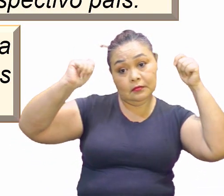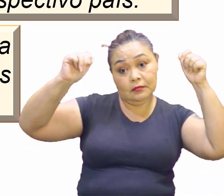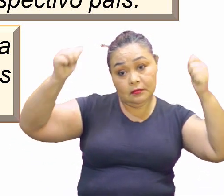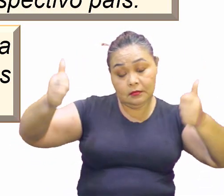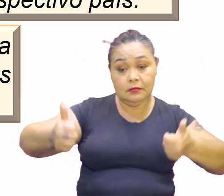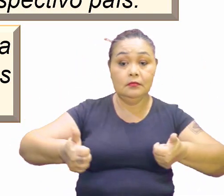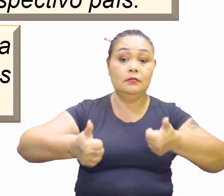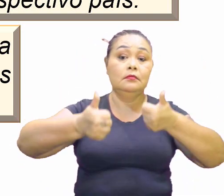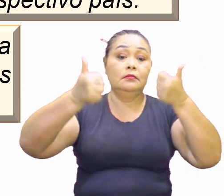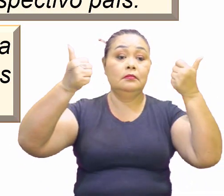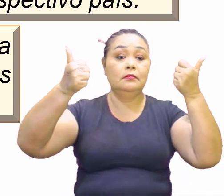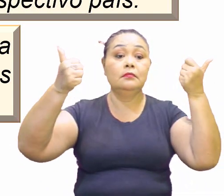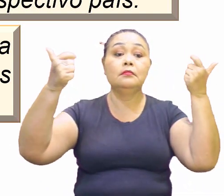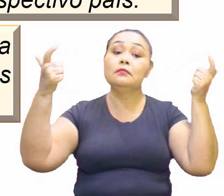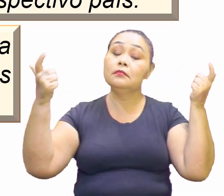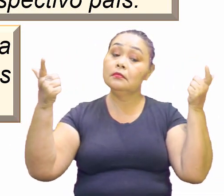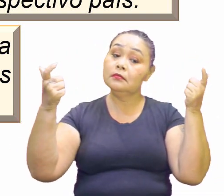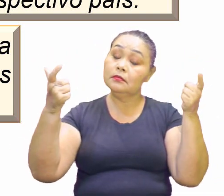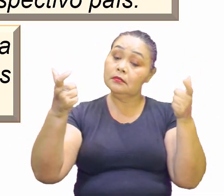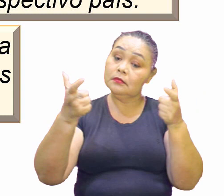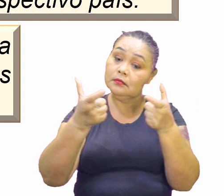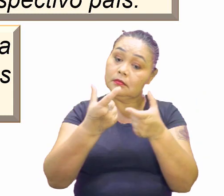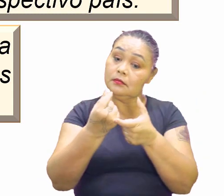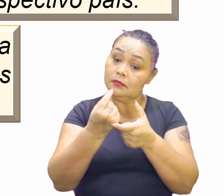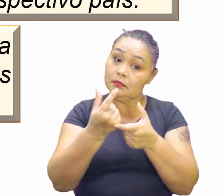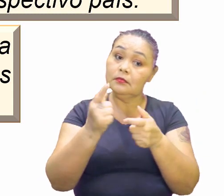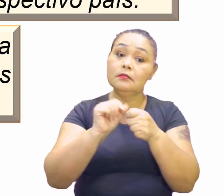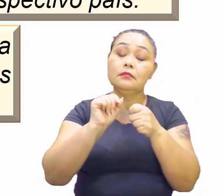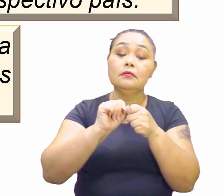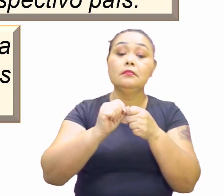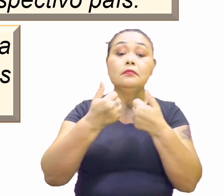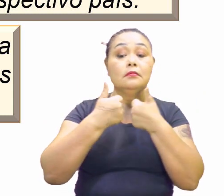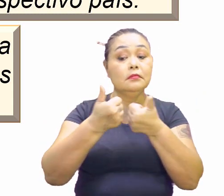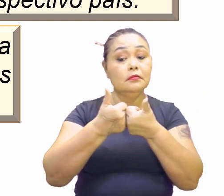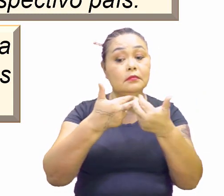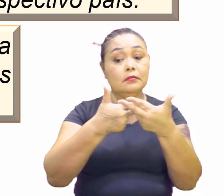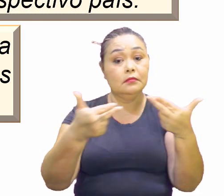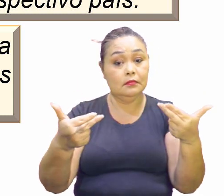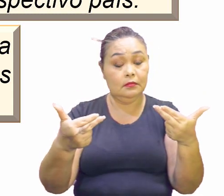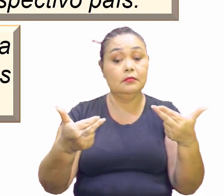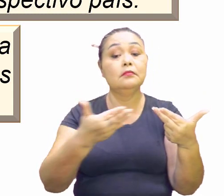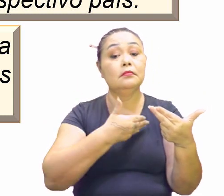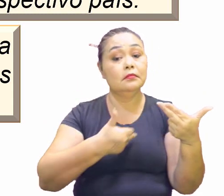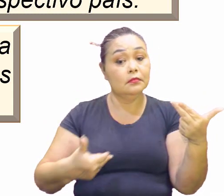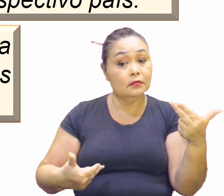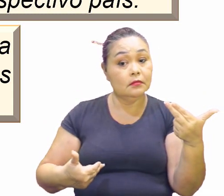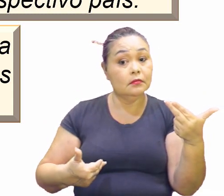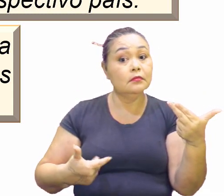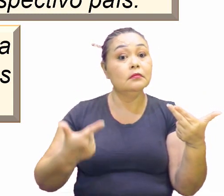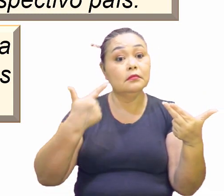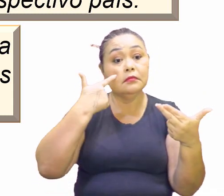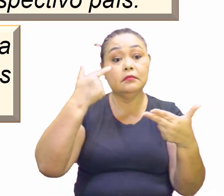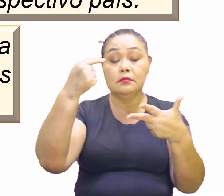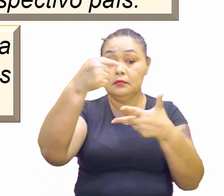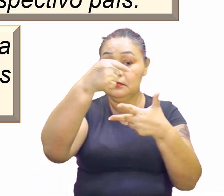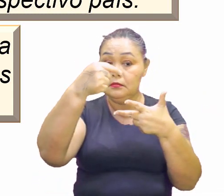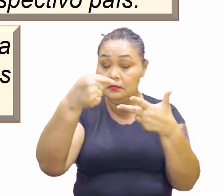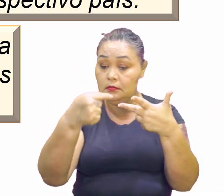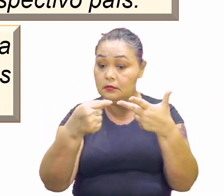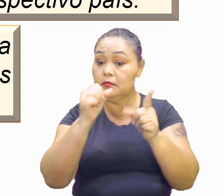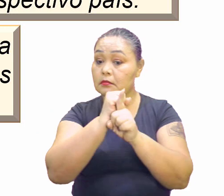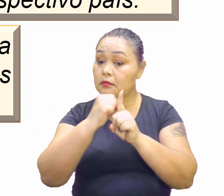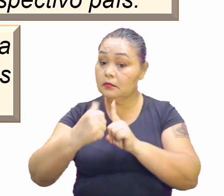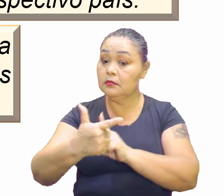em reivindicação por melhorias e redução dos preços dos transportes públicos. Nota-se como